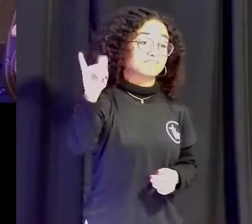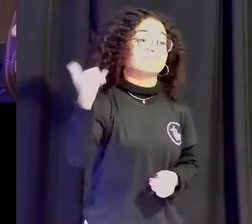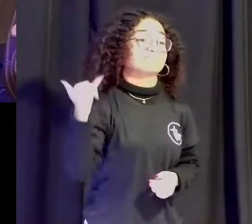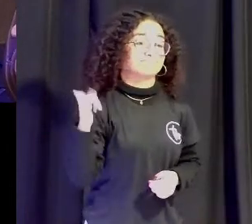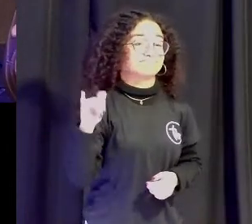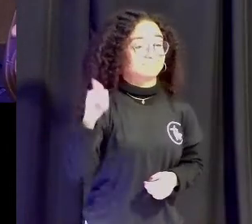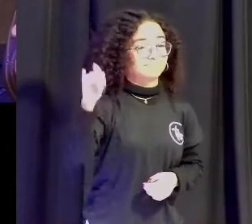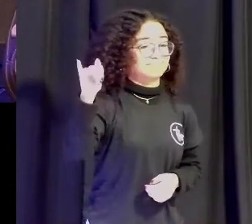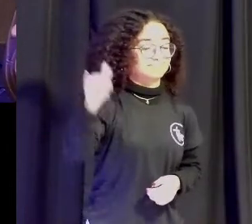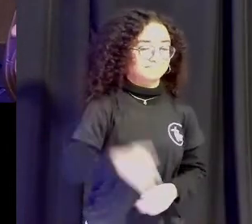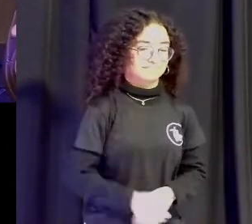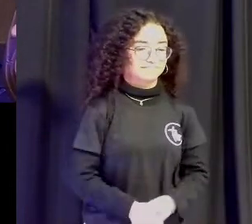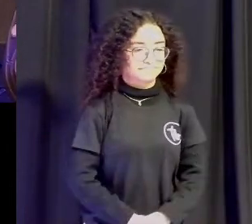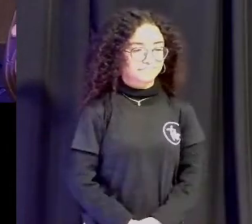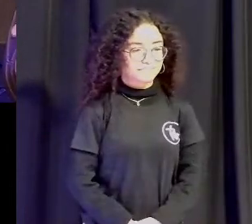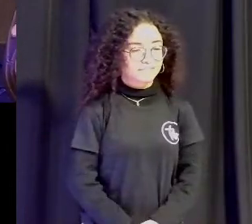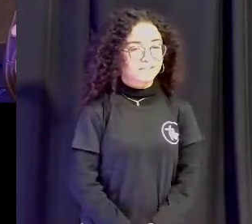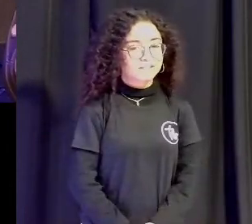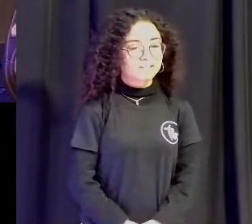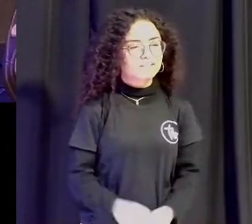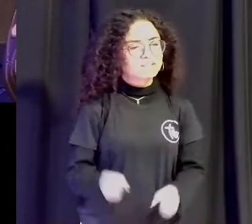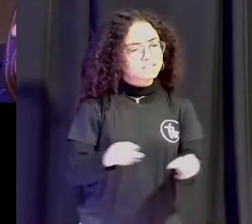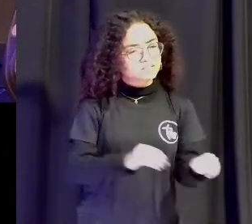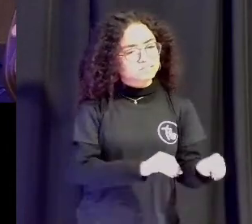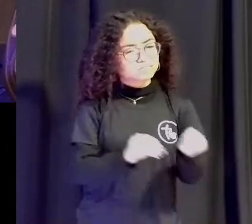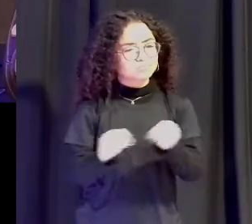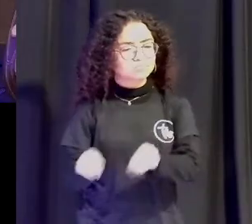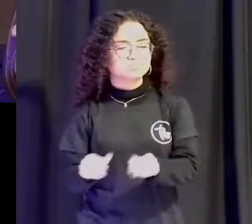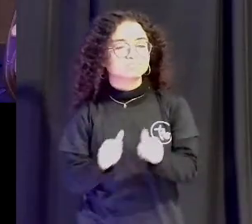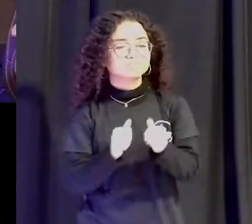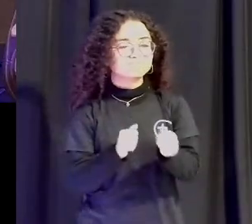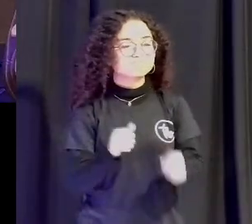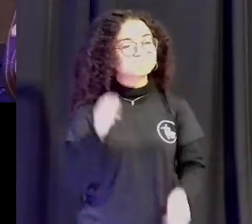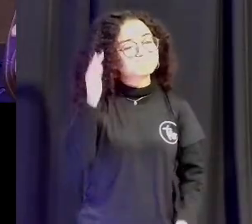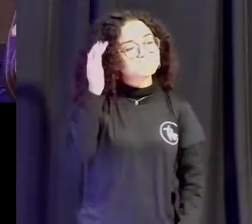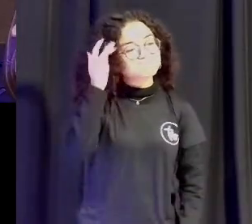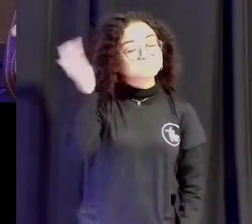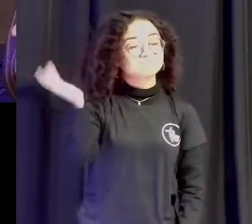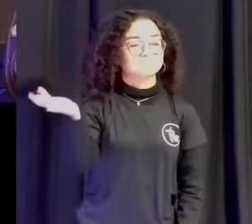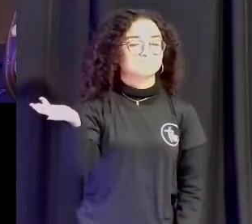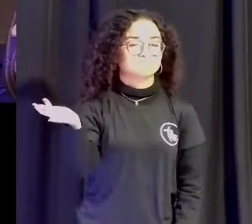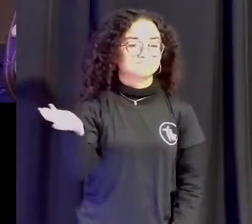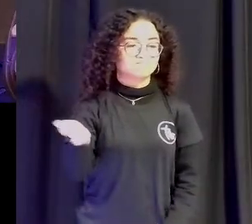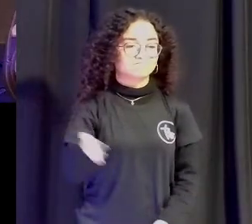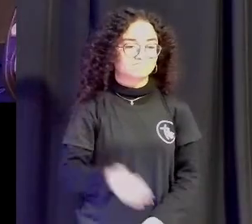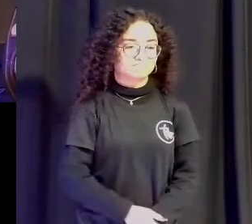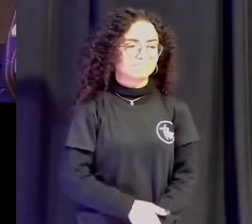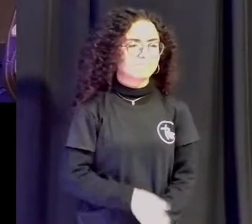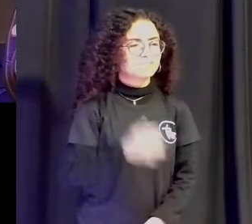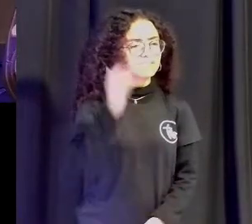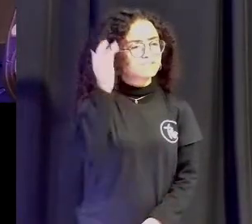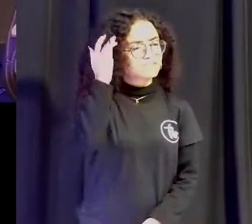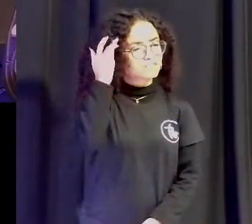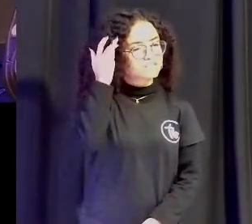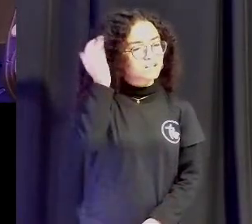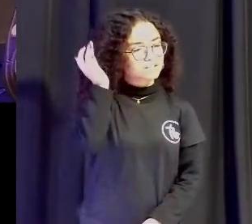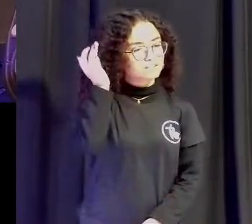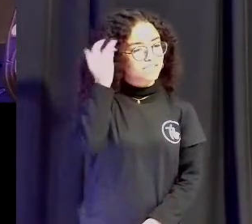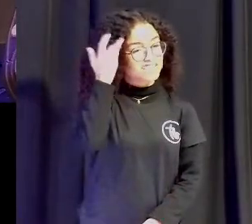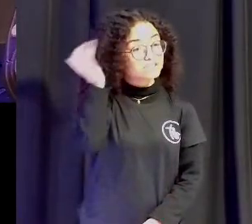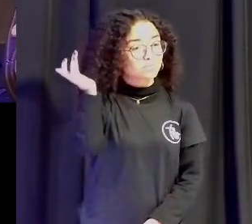né, poderia ser mais fácil, poderia ser mais tranquilo, não é?